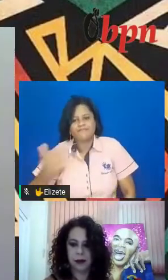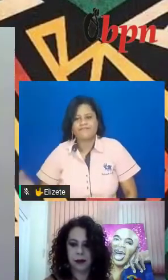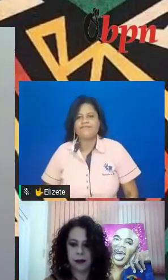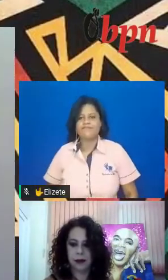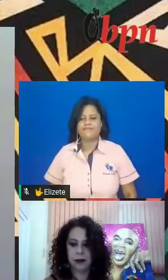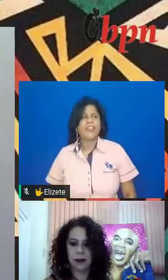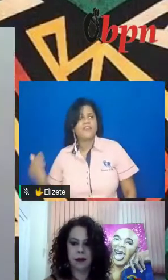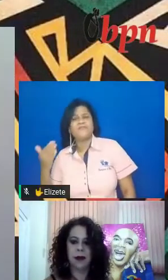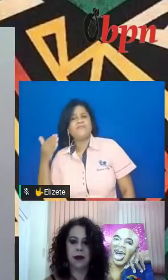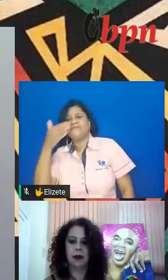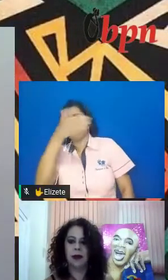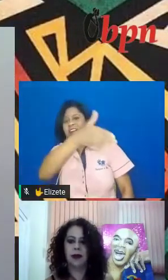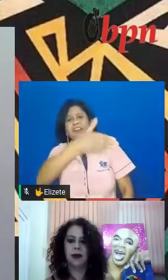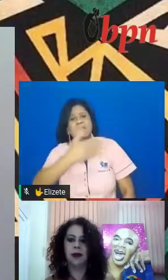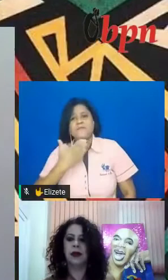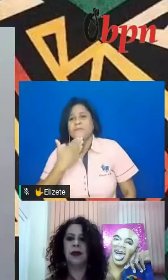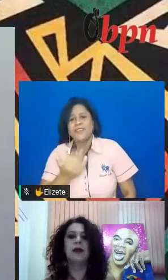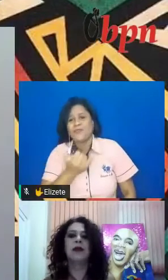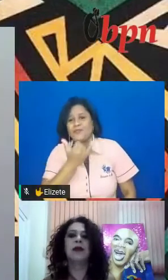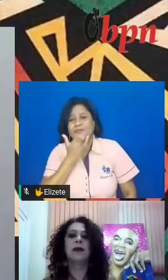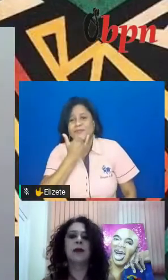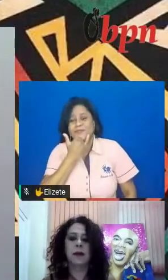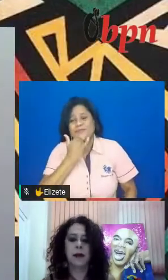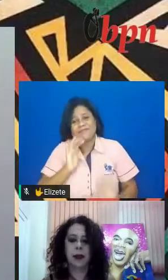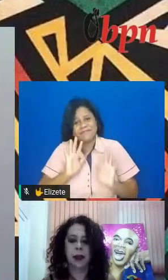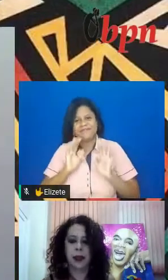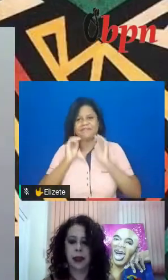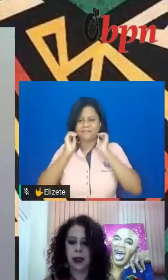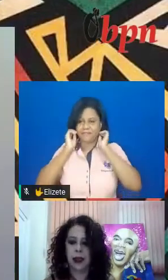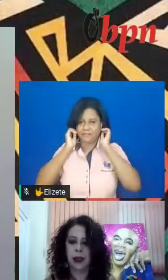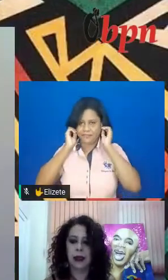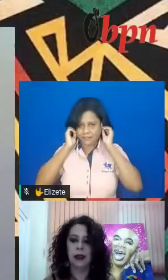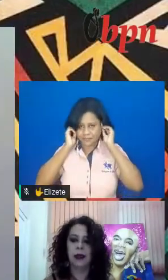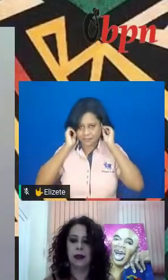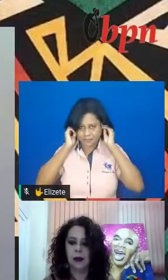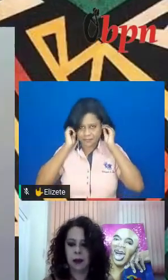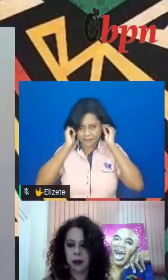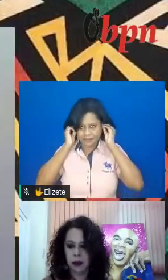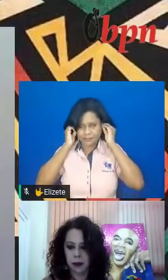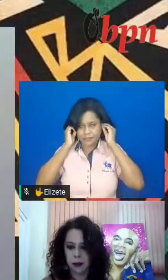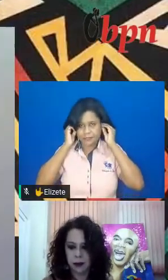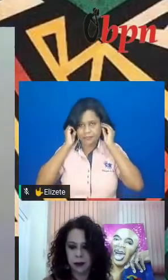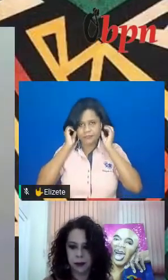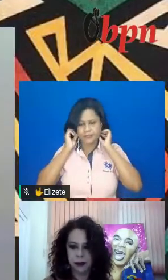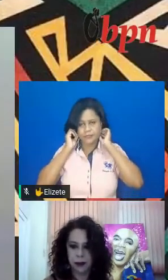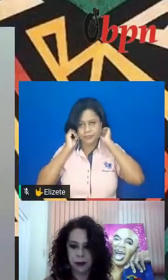pedir desculpa a partir desse sonho. E